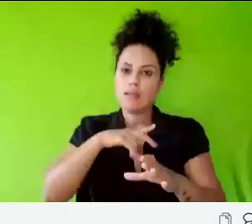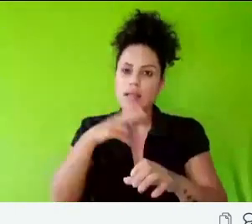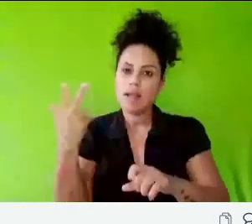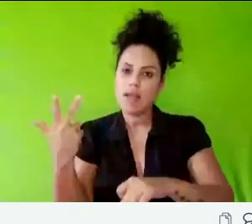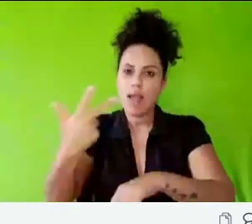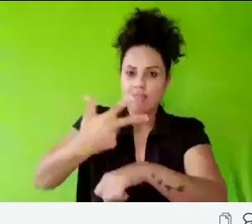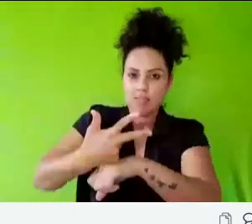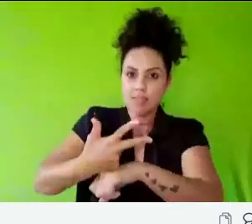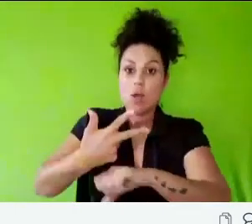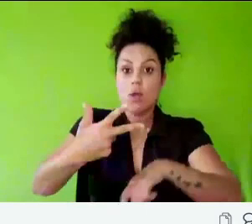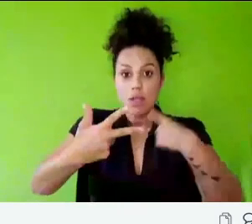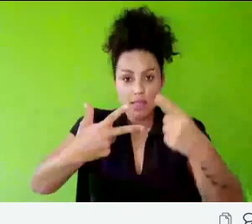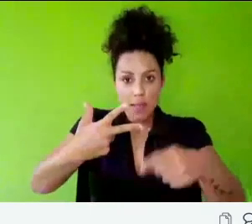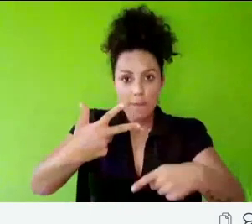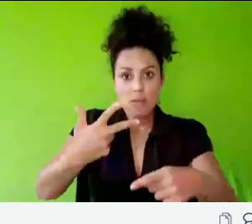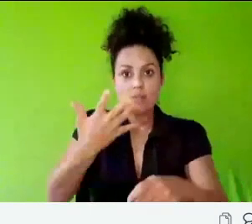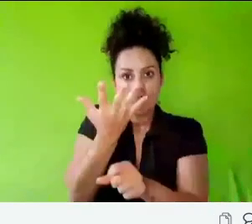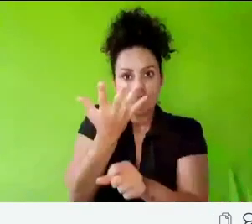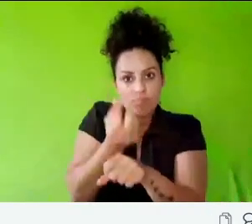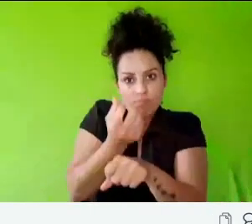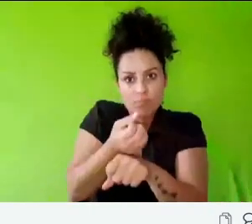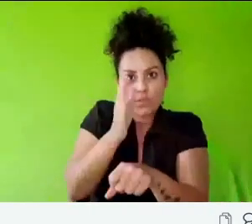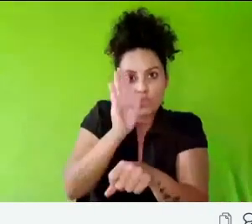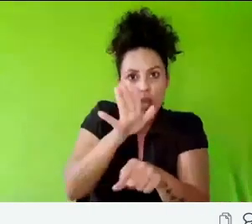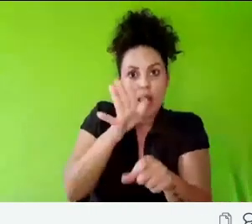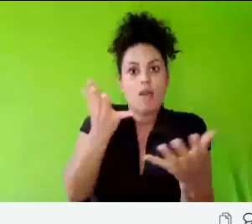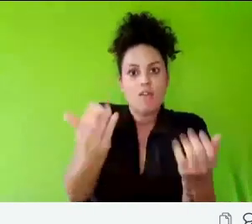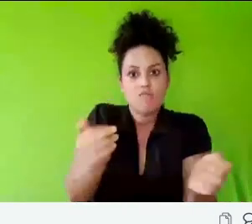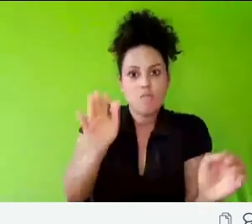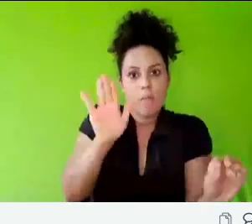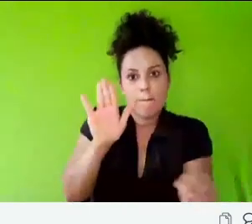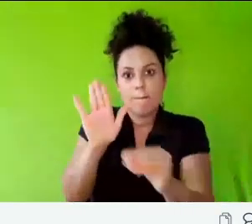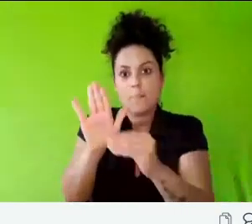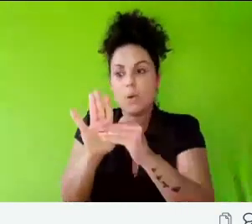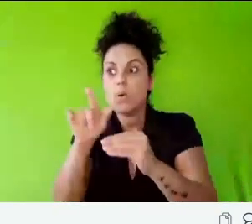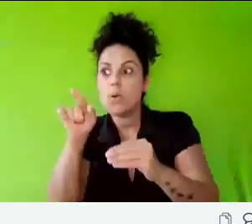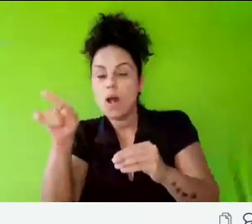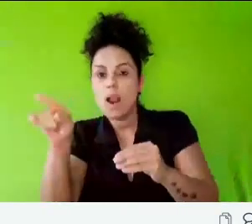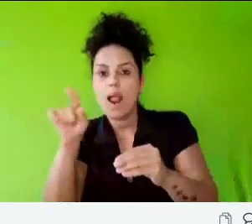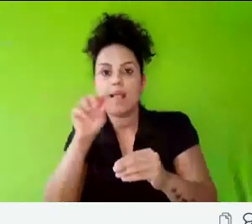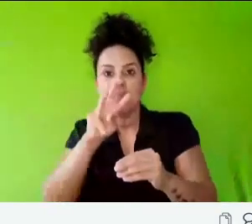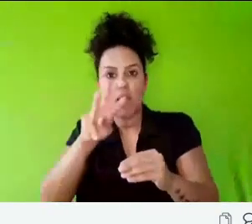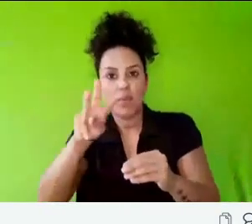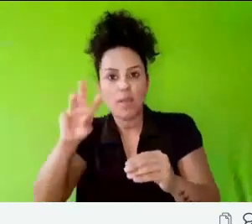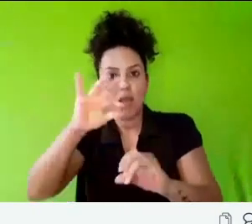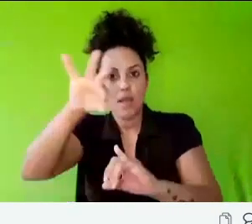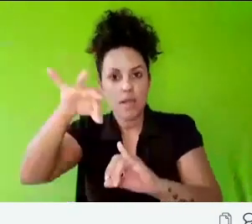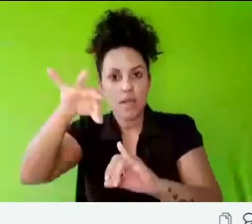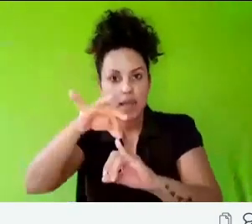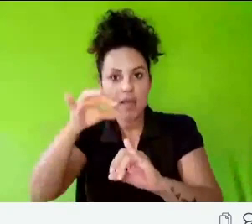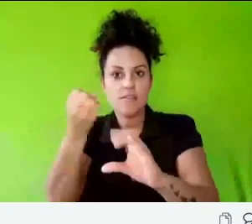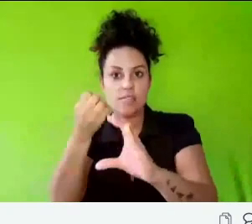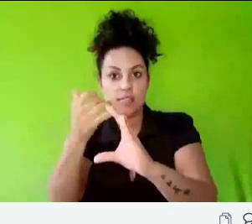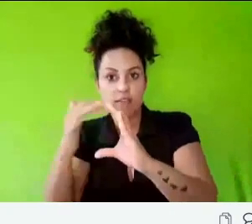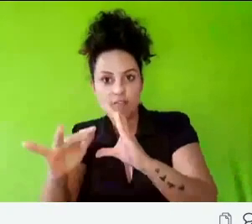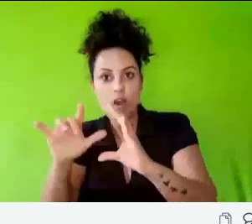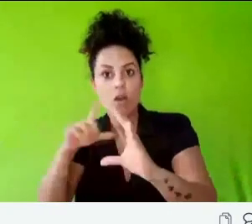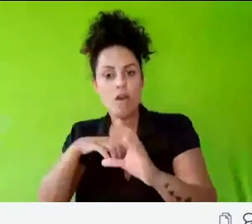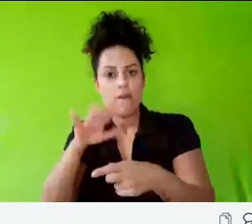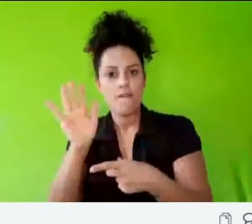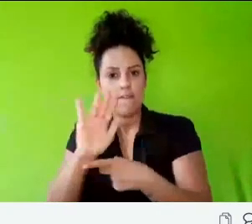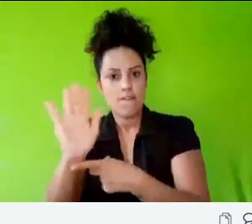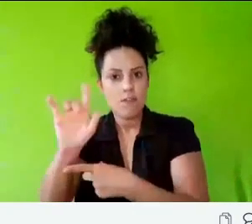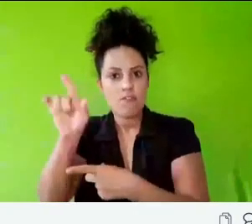disponibilizada. Para quem não conseguiu ali pegar e olhar o número, é só olhar lá no vídeo do sorteio, que você